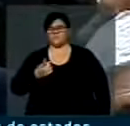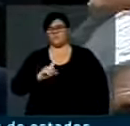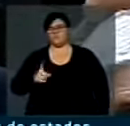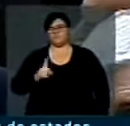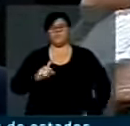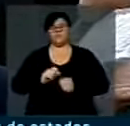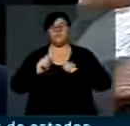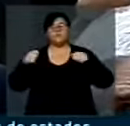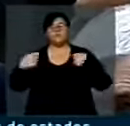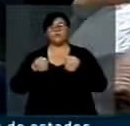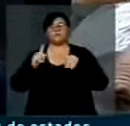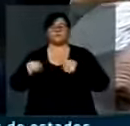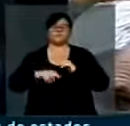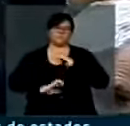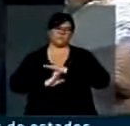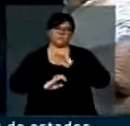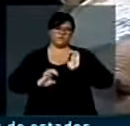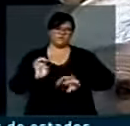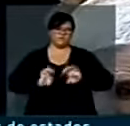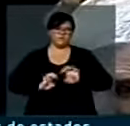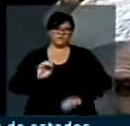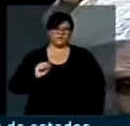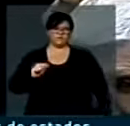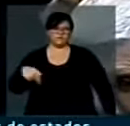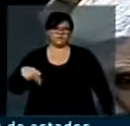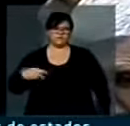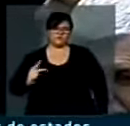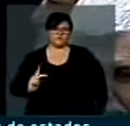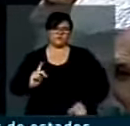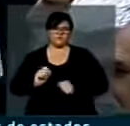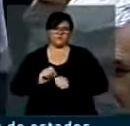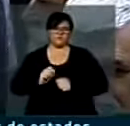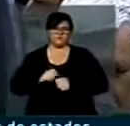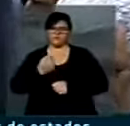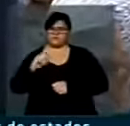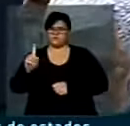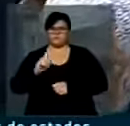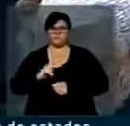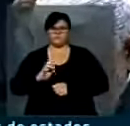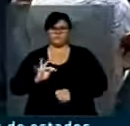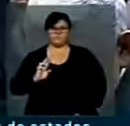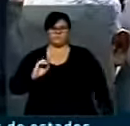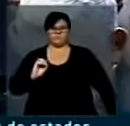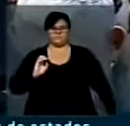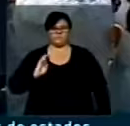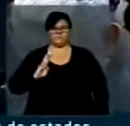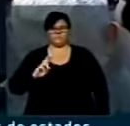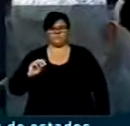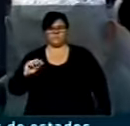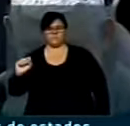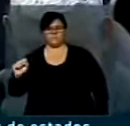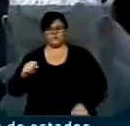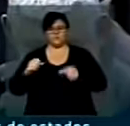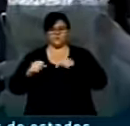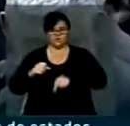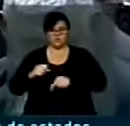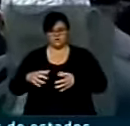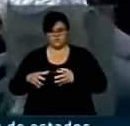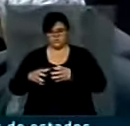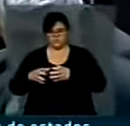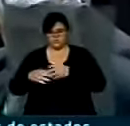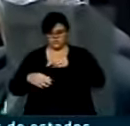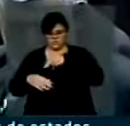de dados a partir da iniciativa da ANP, não da Petrobras. O poço descobridor de Libra é um poço da ANP